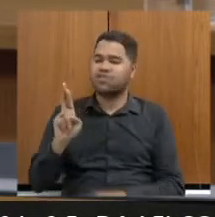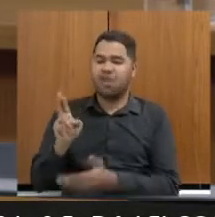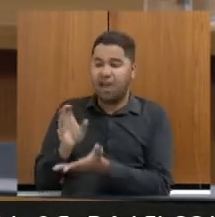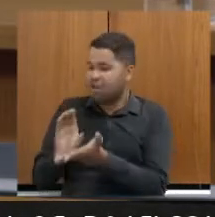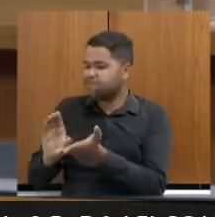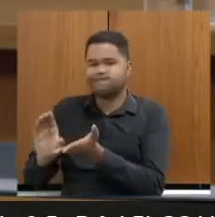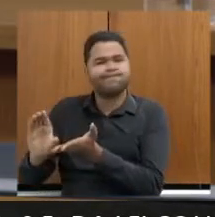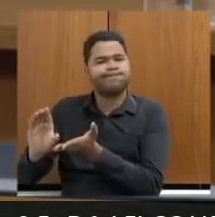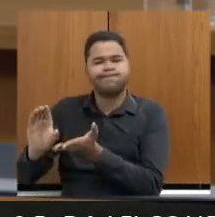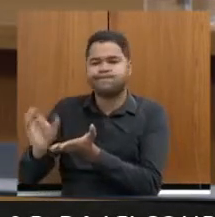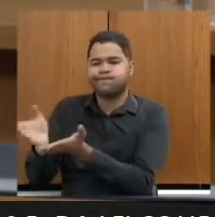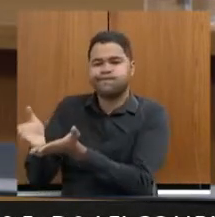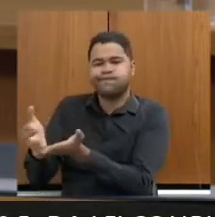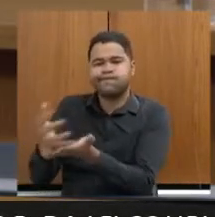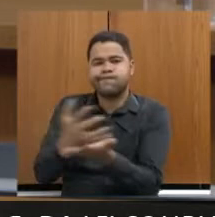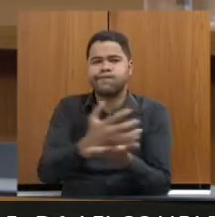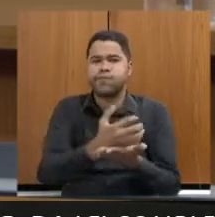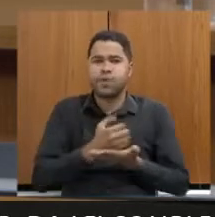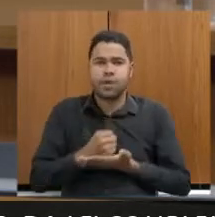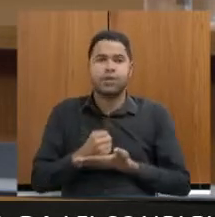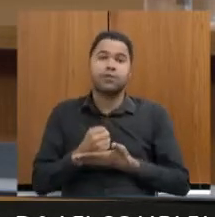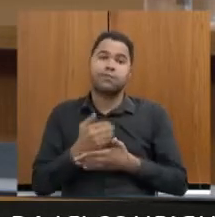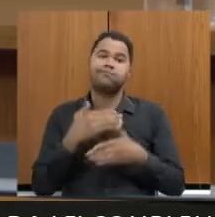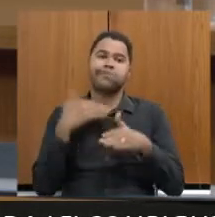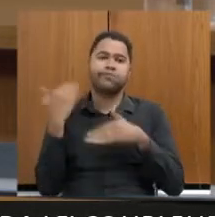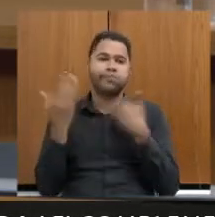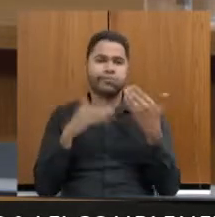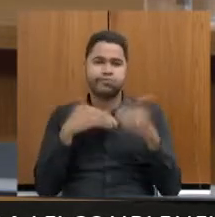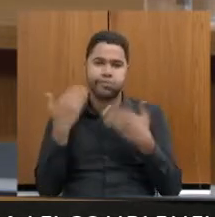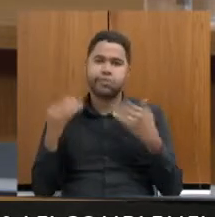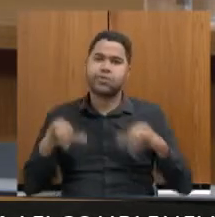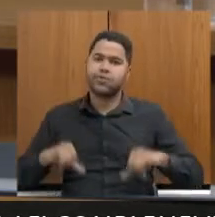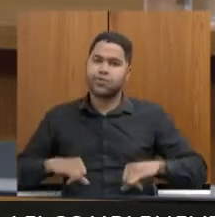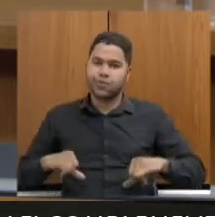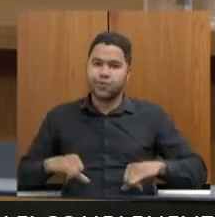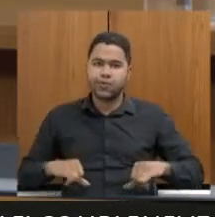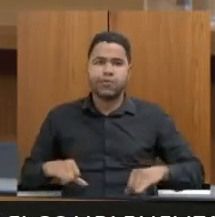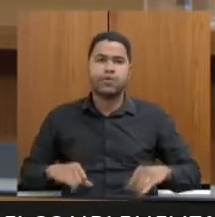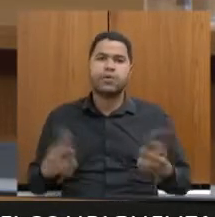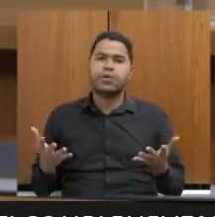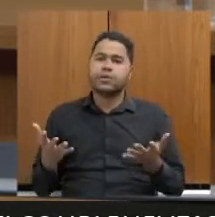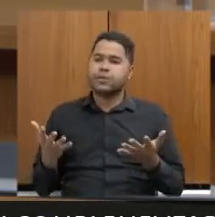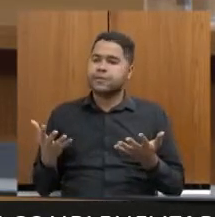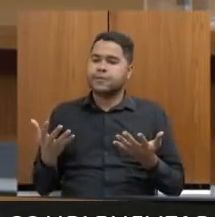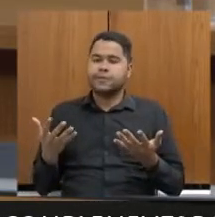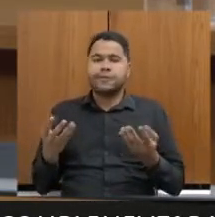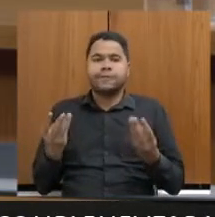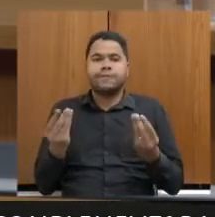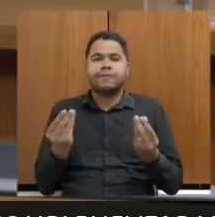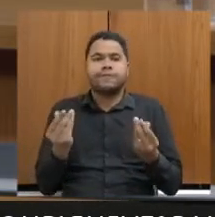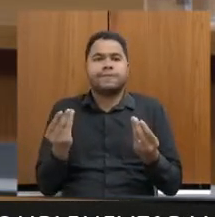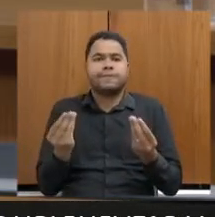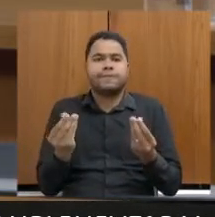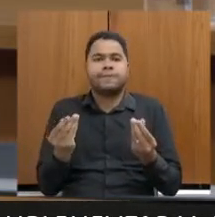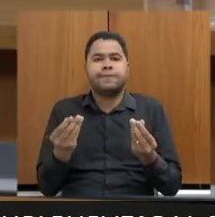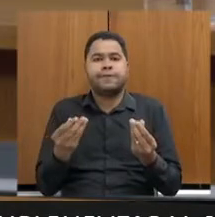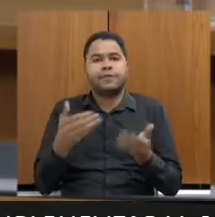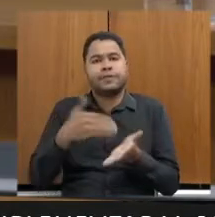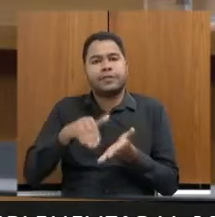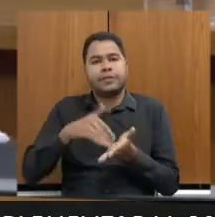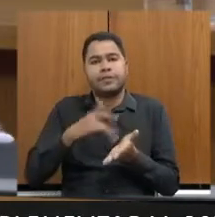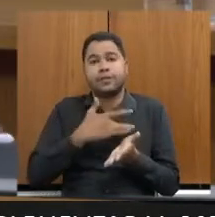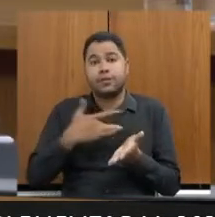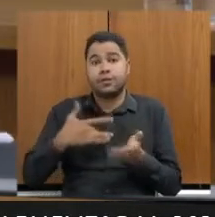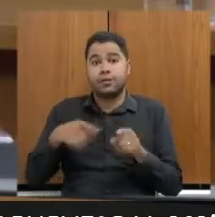na que deve ter trazido muita morte muito sofrimento muito sucateamento da Secretaria de Saúde e também